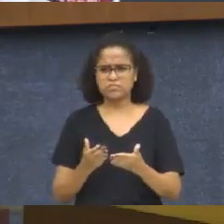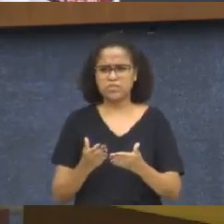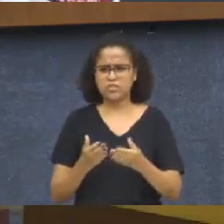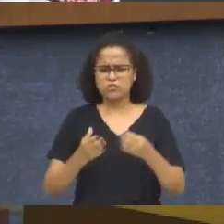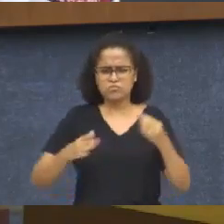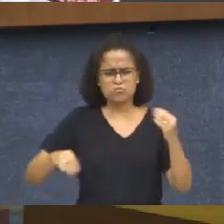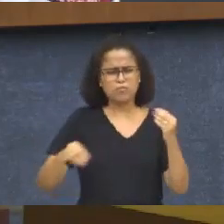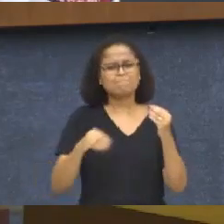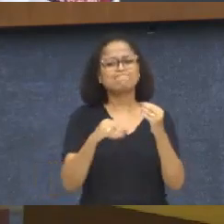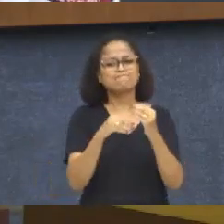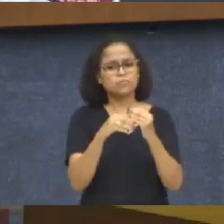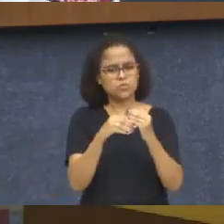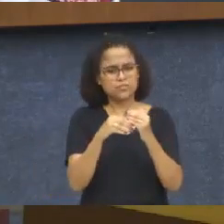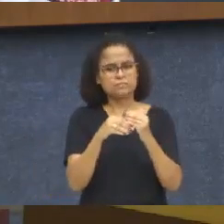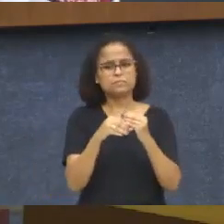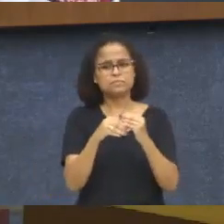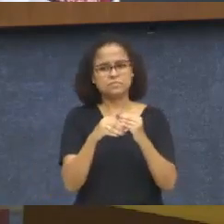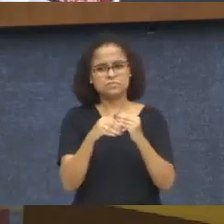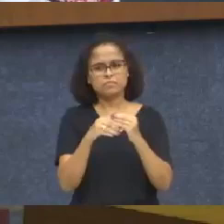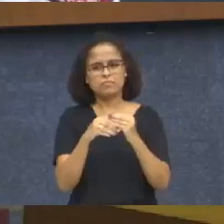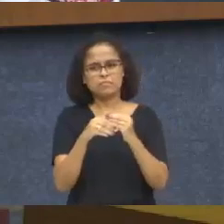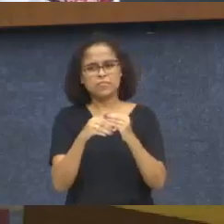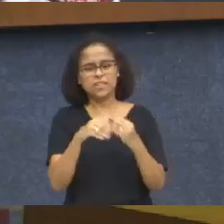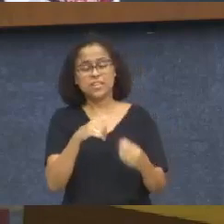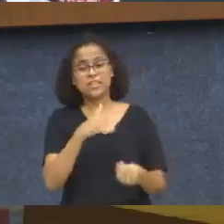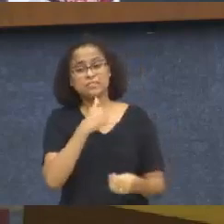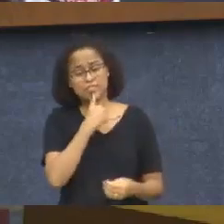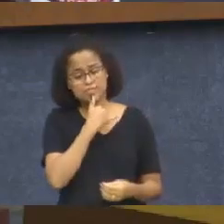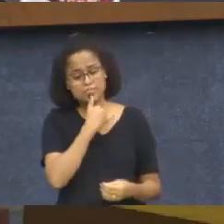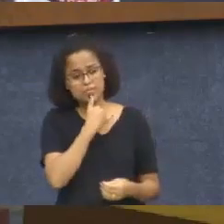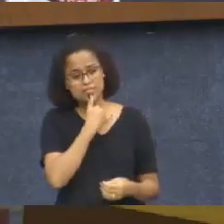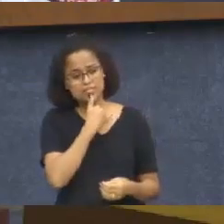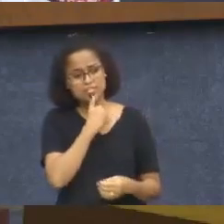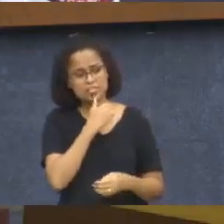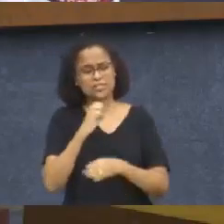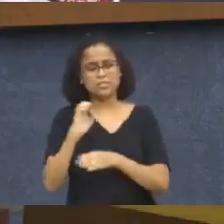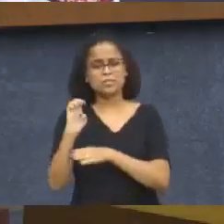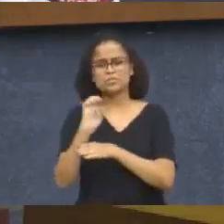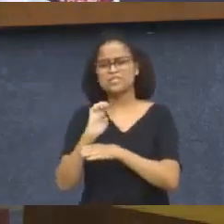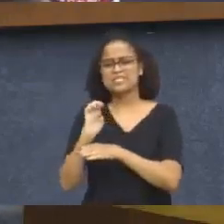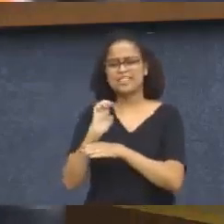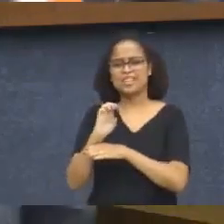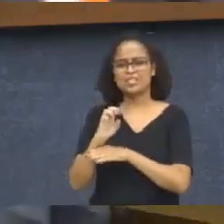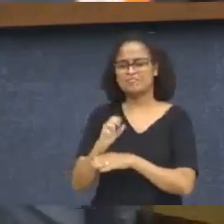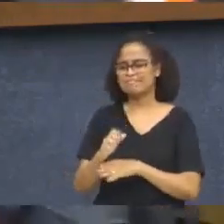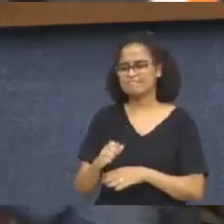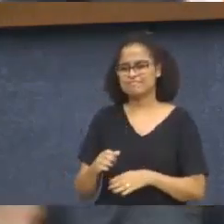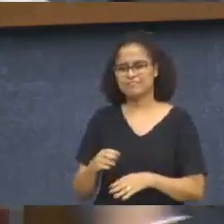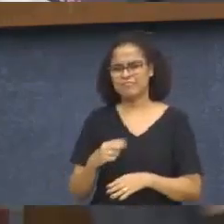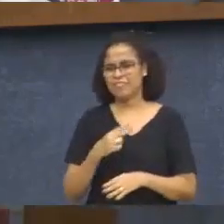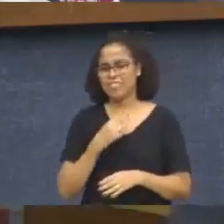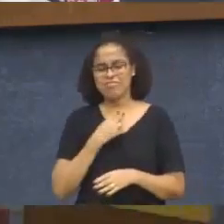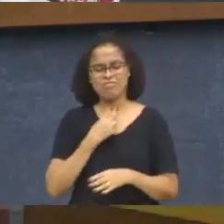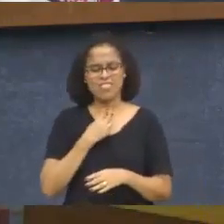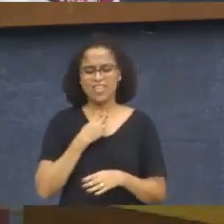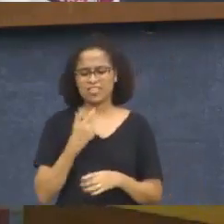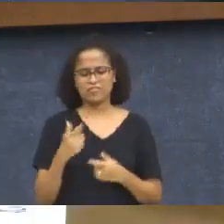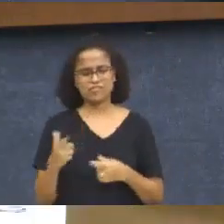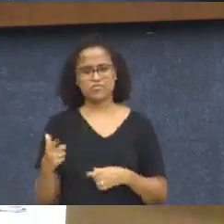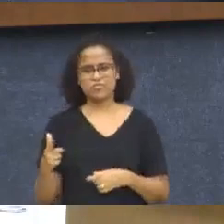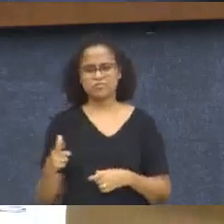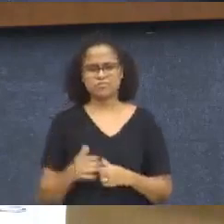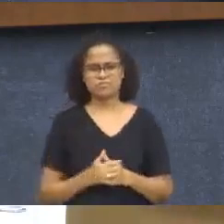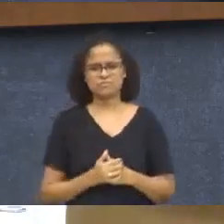que, infelizmente, na mão do Estado, nada funciona. Tem razão, Vossa Excelência. Ainda digo mais,